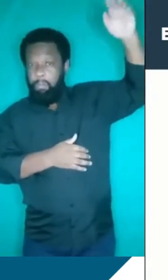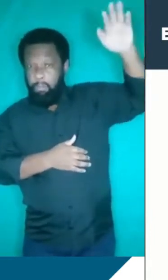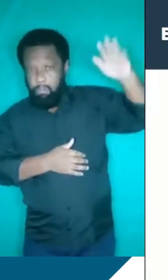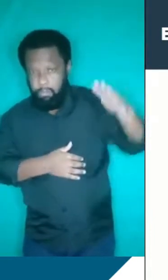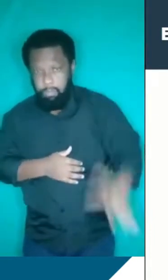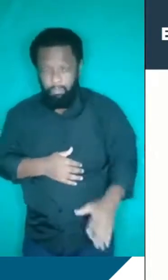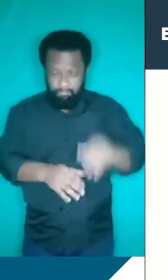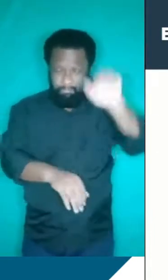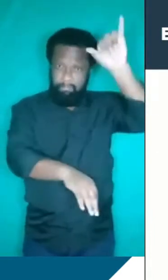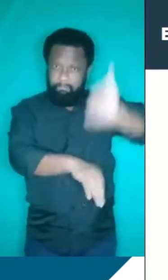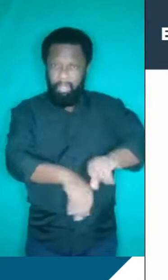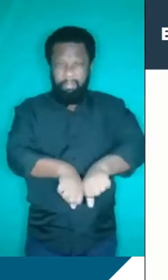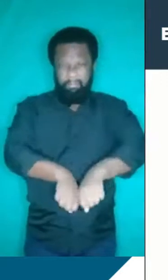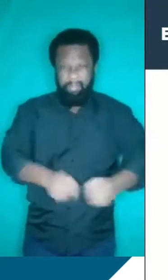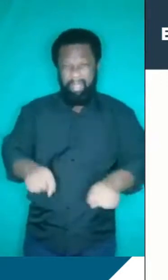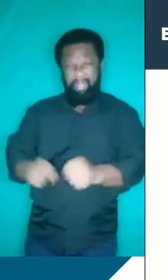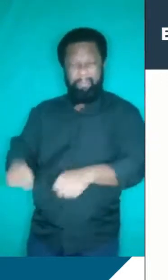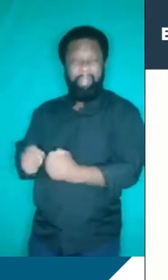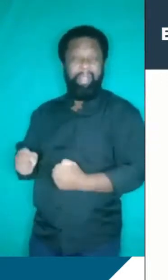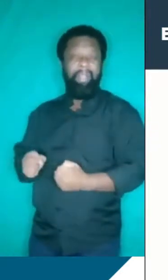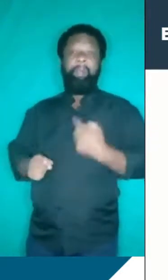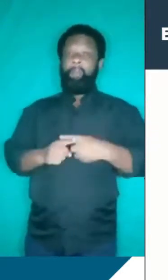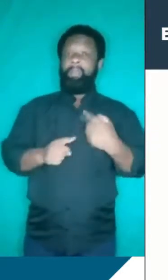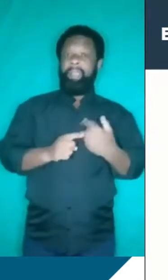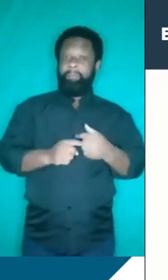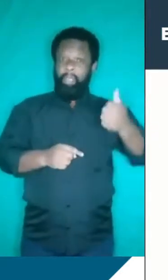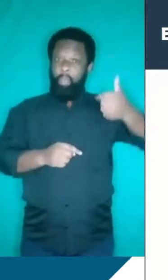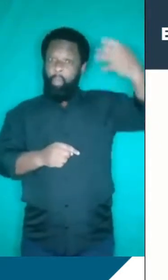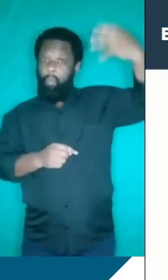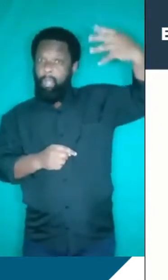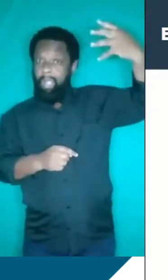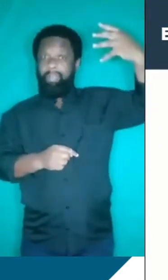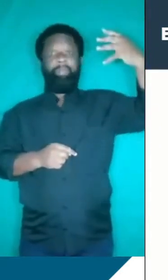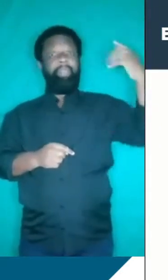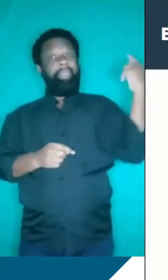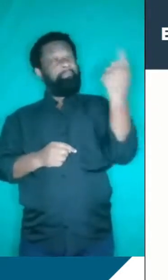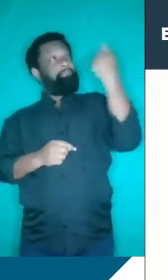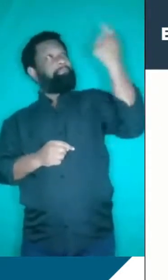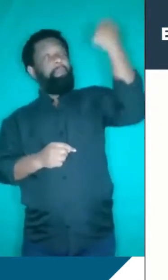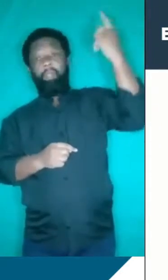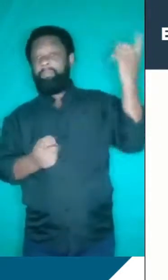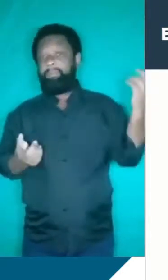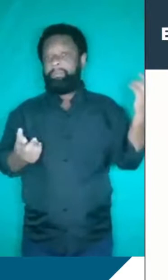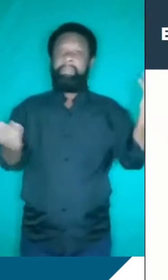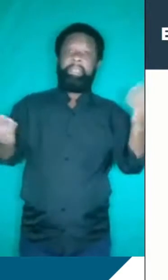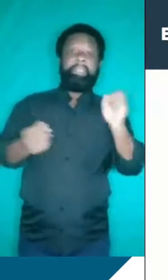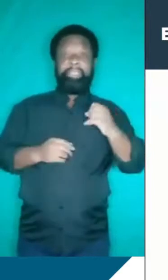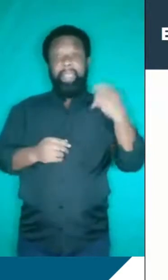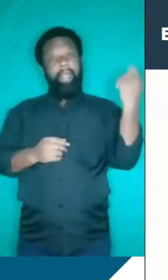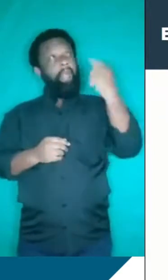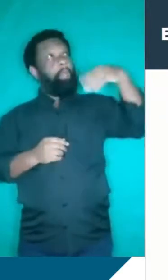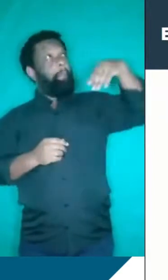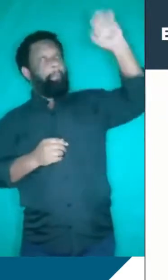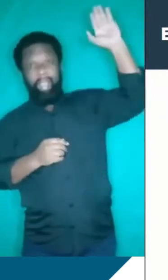quebrar. Porque no quarto andar eu estou numa altura muito maior do que o celular cair da minha mão, sei lá, 1 metro. Ou seja, quanto maior